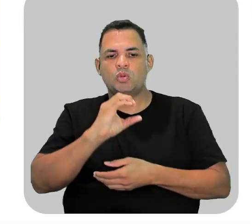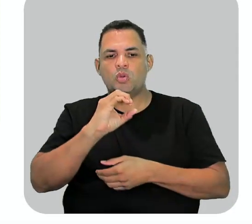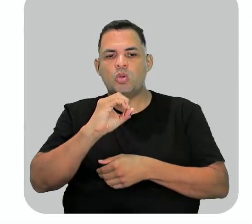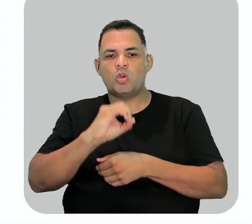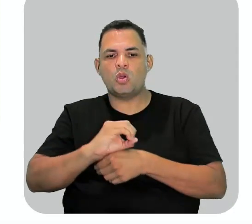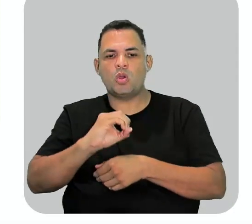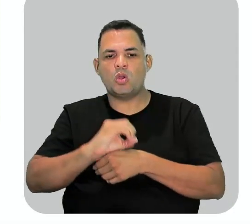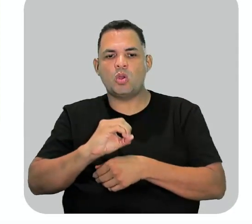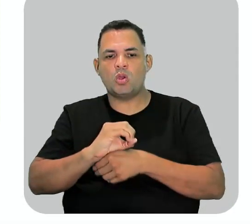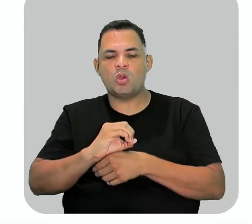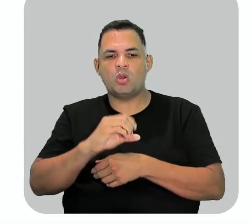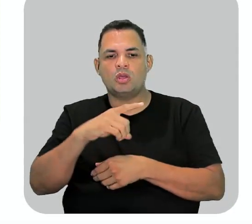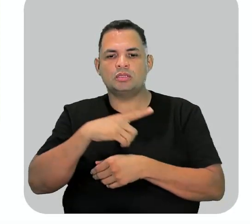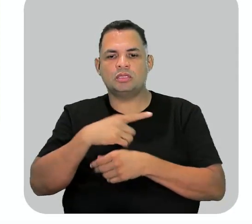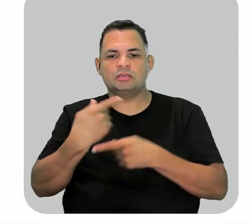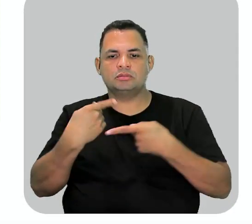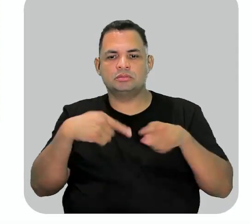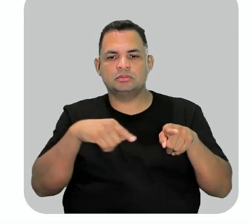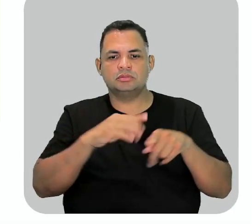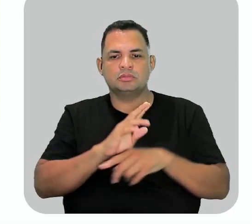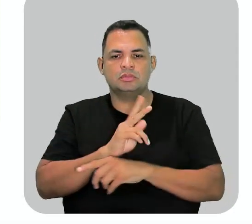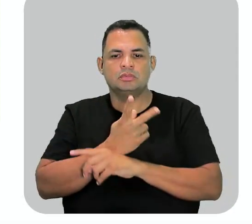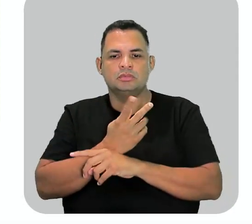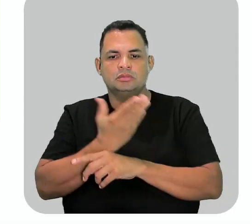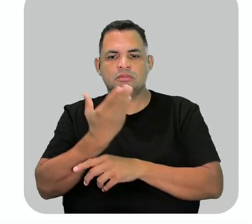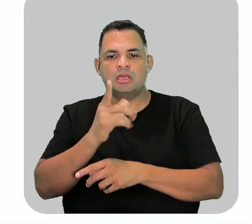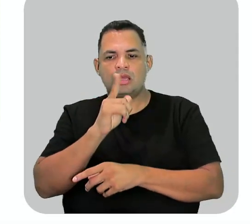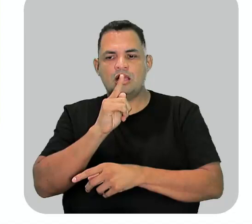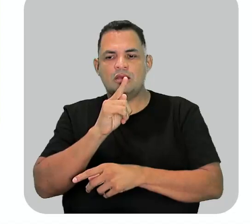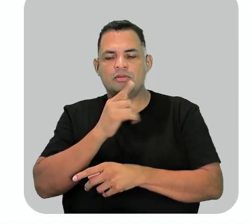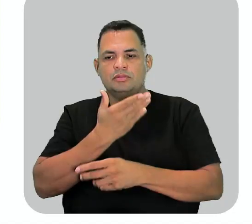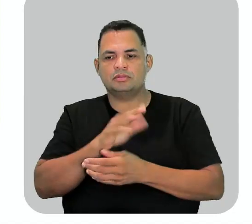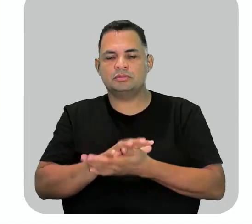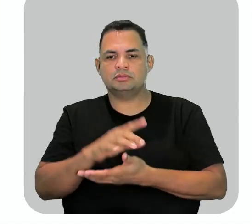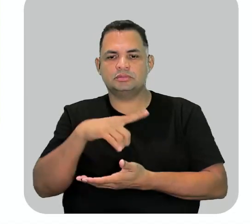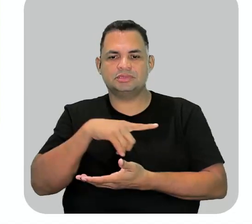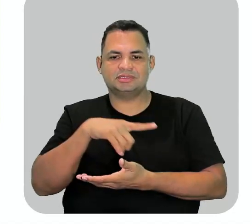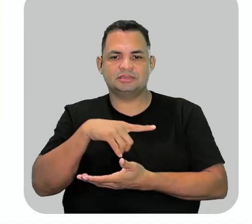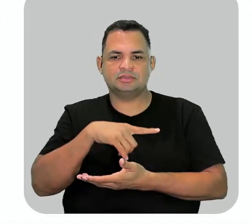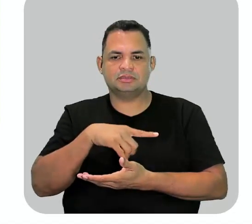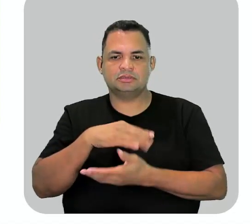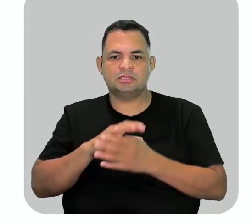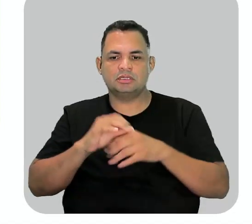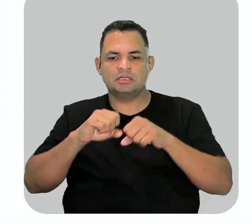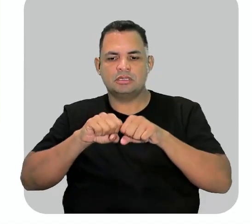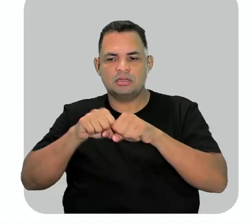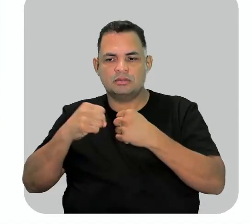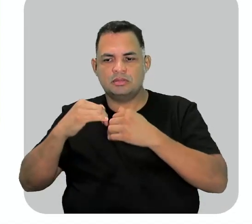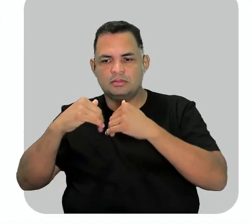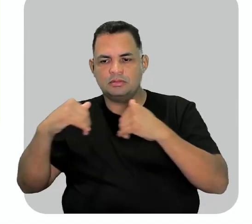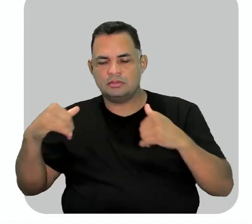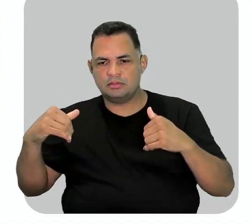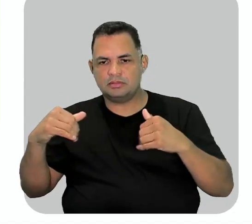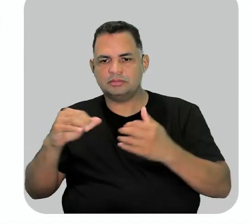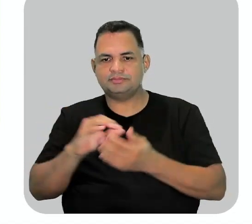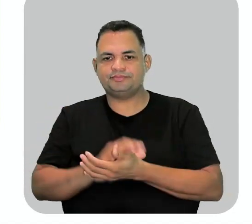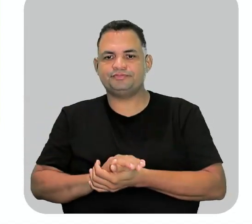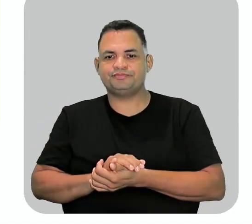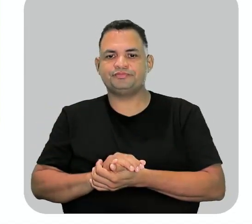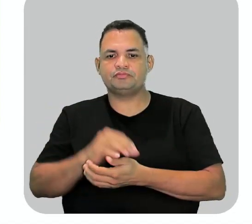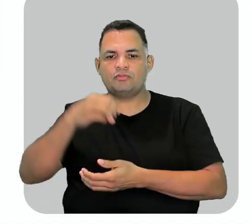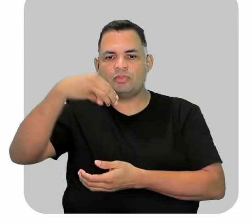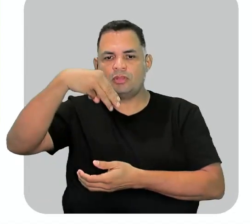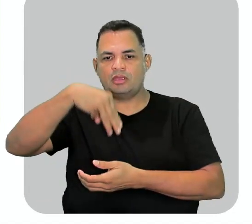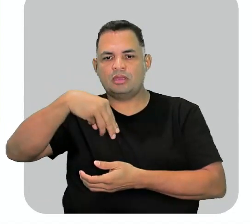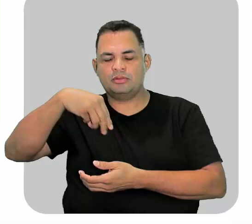vez, ele vai sofrer o ataque do hidrogênio aqui da água, que também vai ter a quebra de ligação, onde o